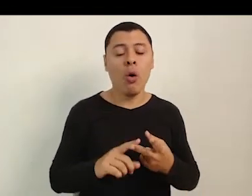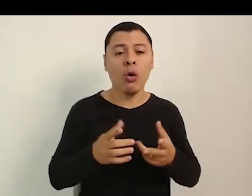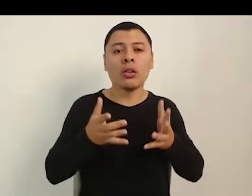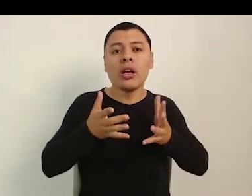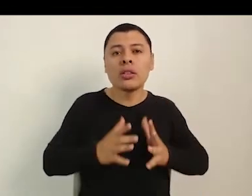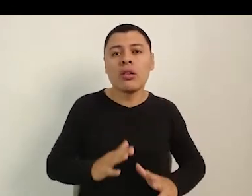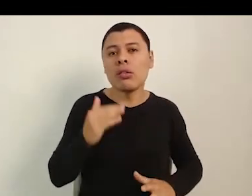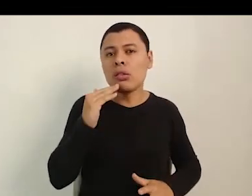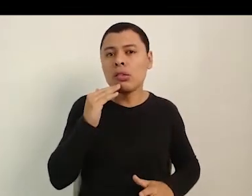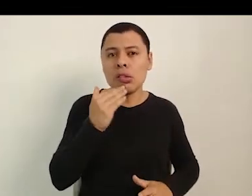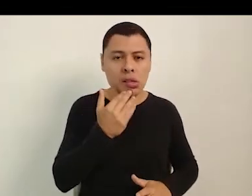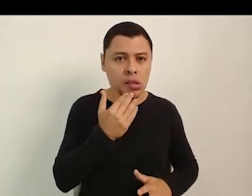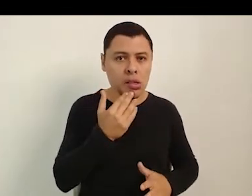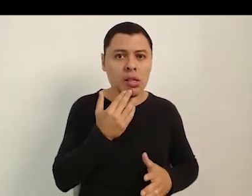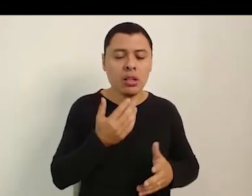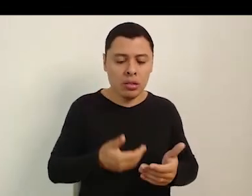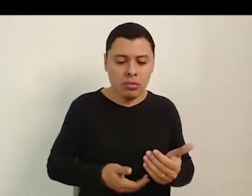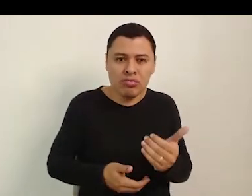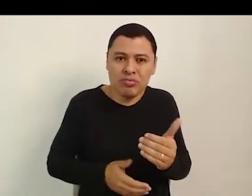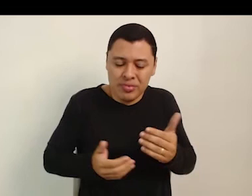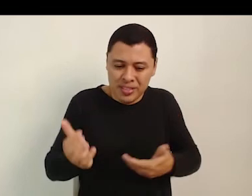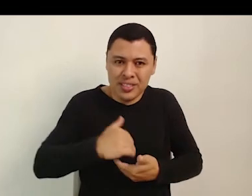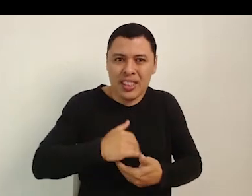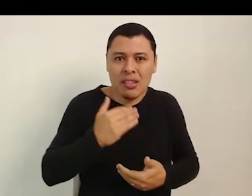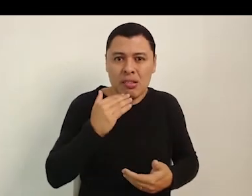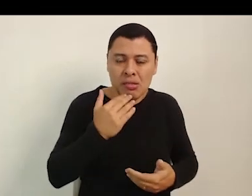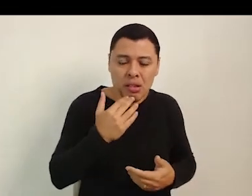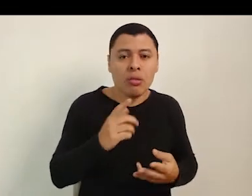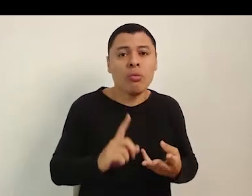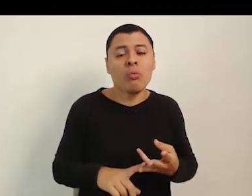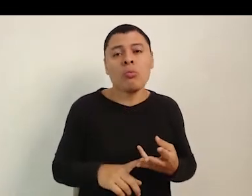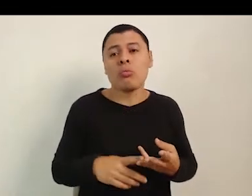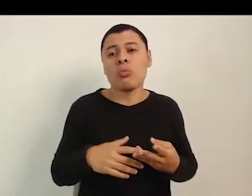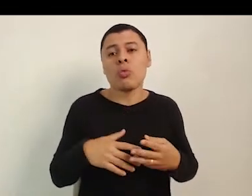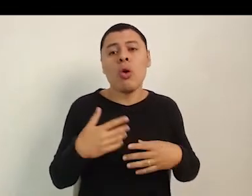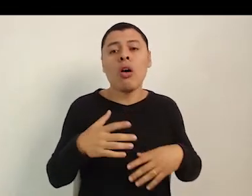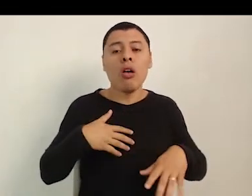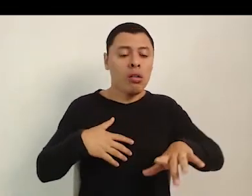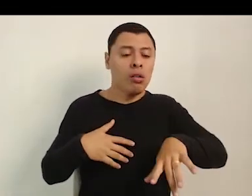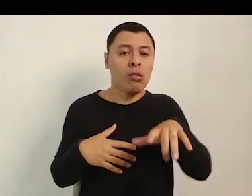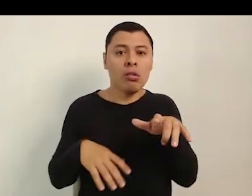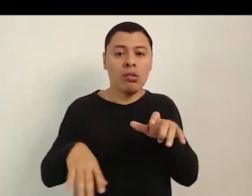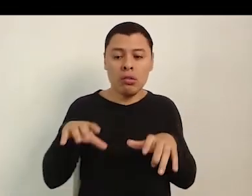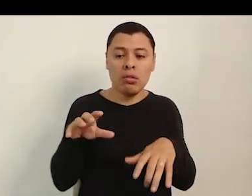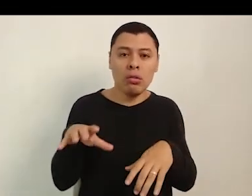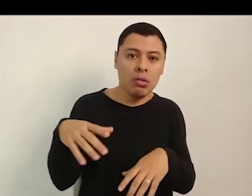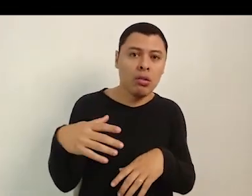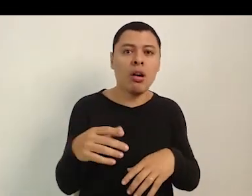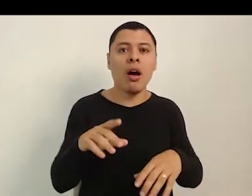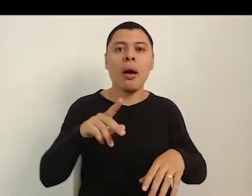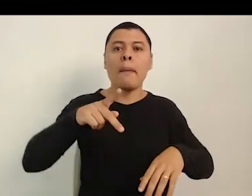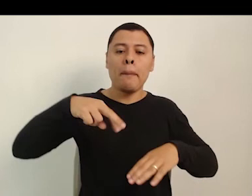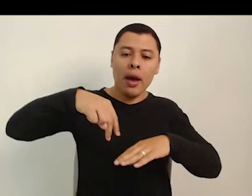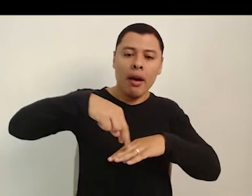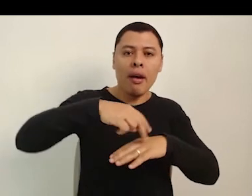né, durante a sua gestação. E ela tem dificuldade de mexer os braços, as pernas, a cabeça e